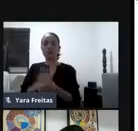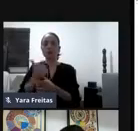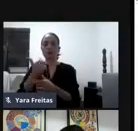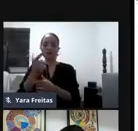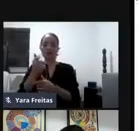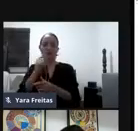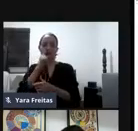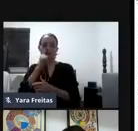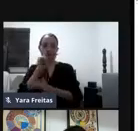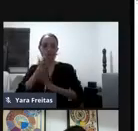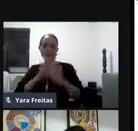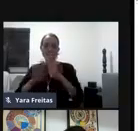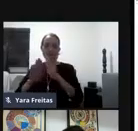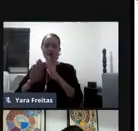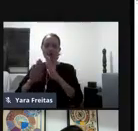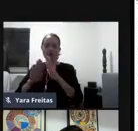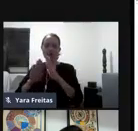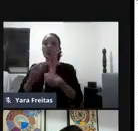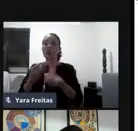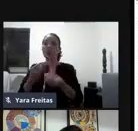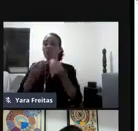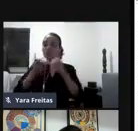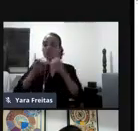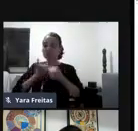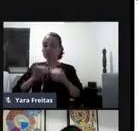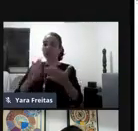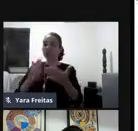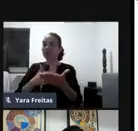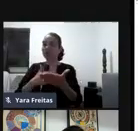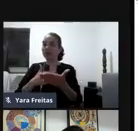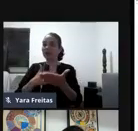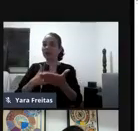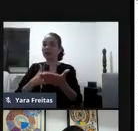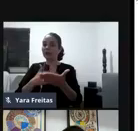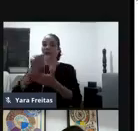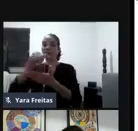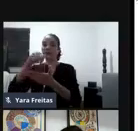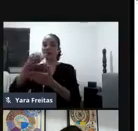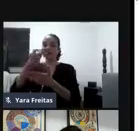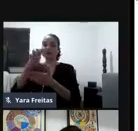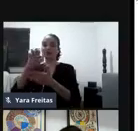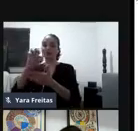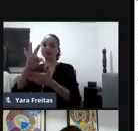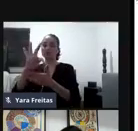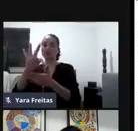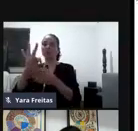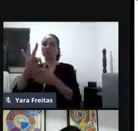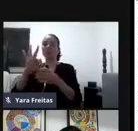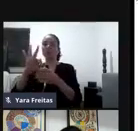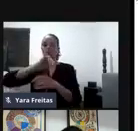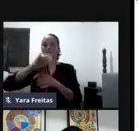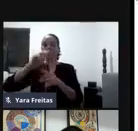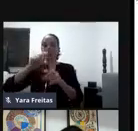de risco, como foi publicado na revista Lancet agora em julho, correspondem